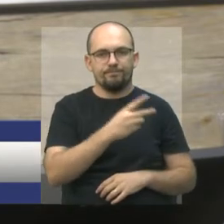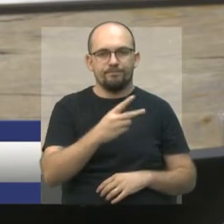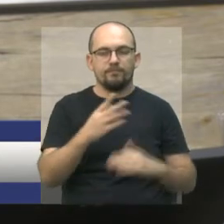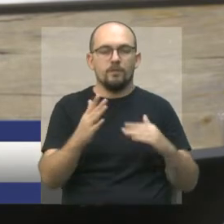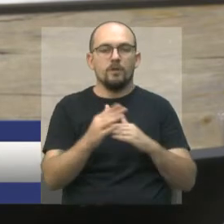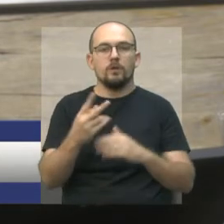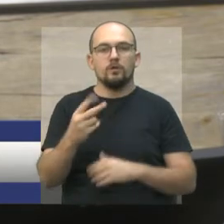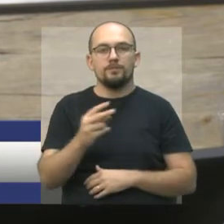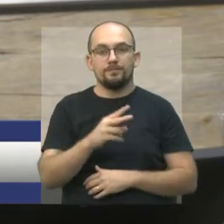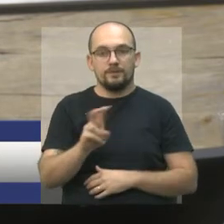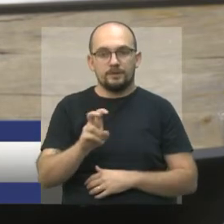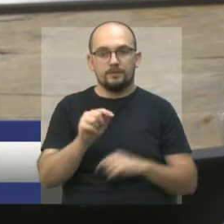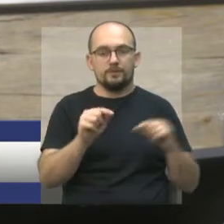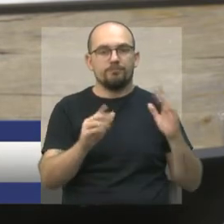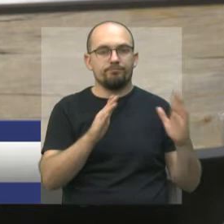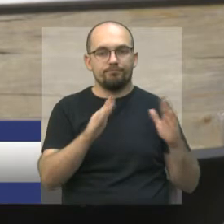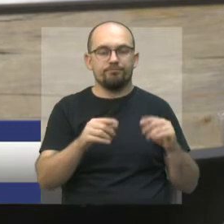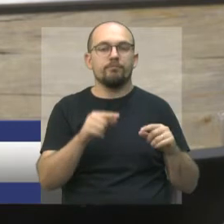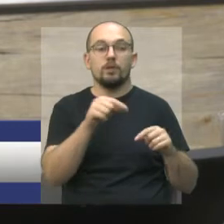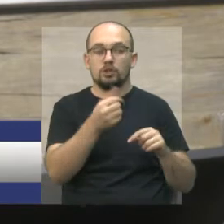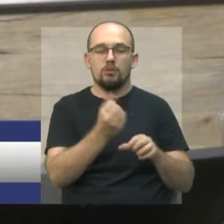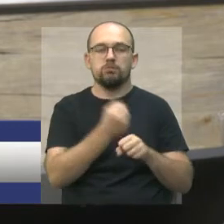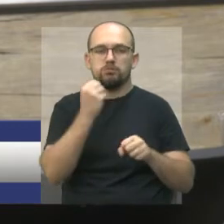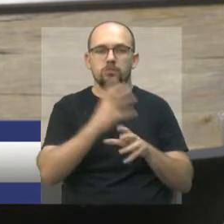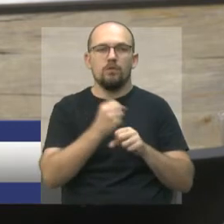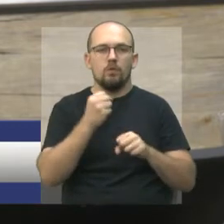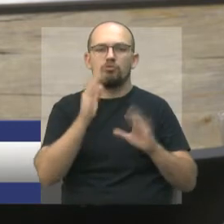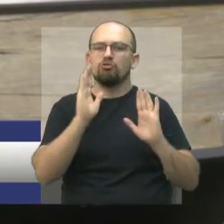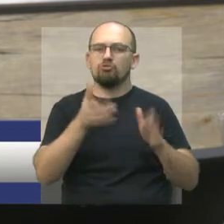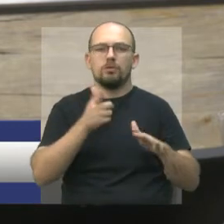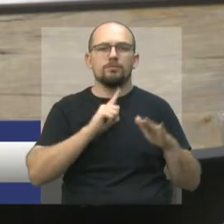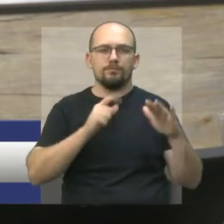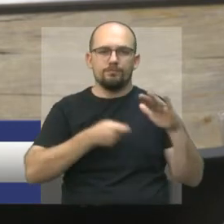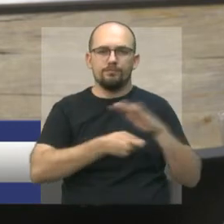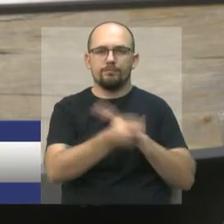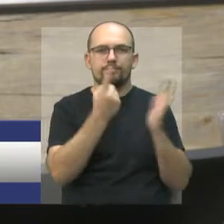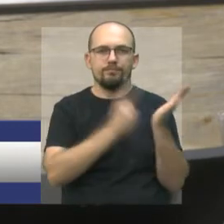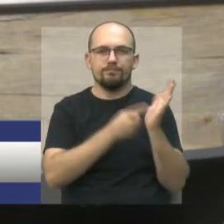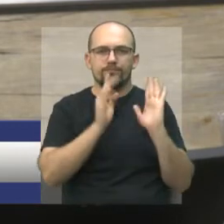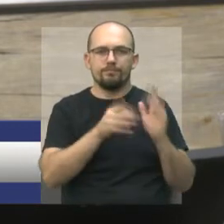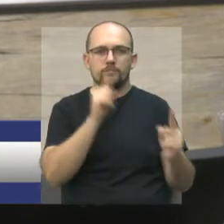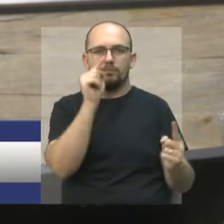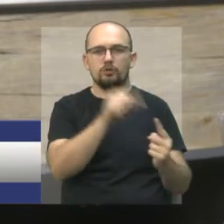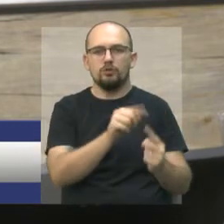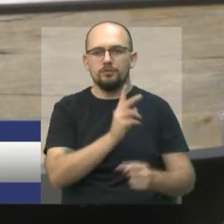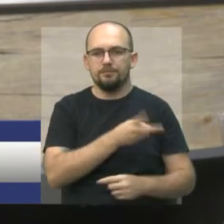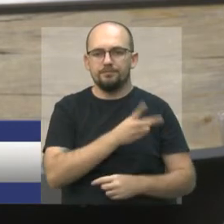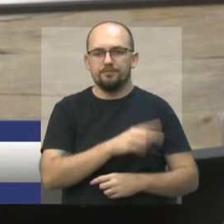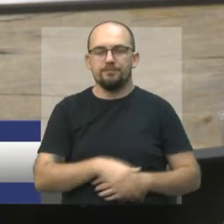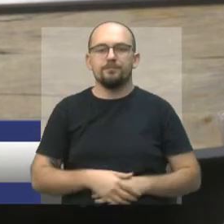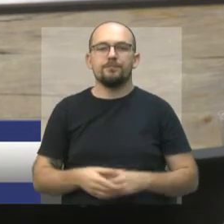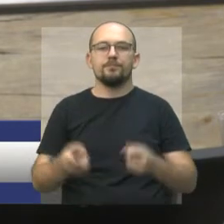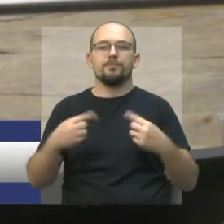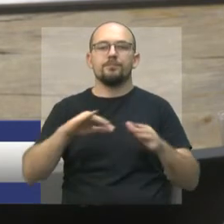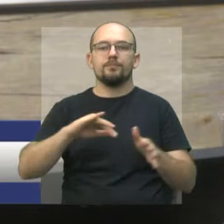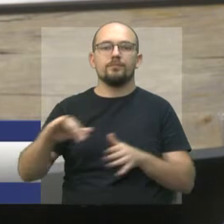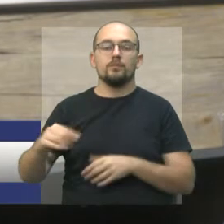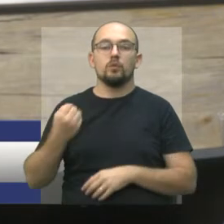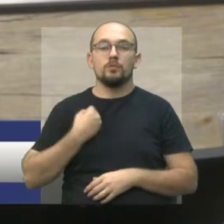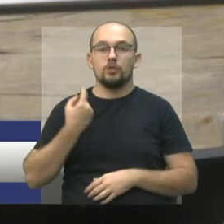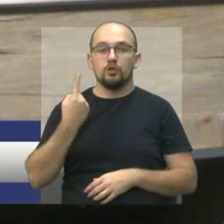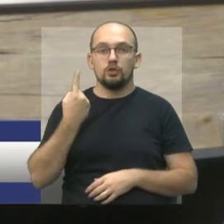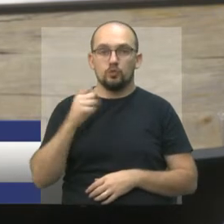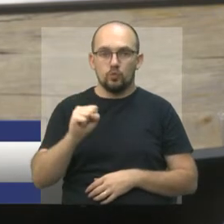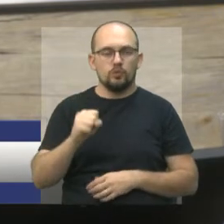a 2025, montante apto à efetivação deste objetivo. Emenda número 18,